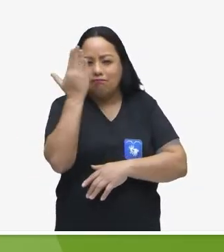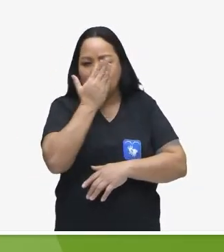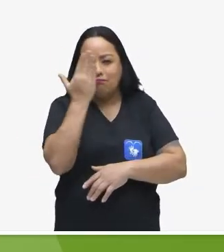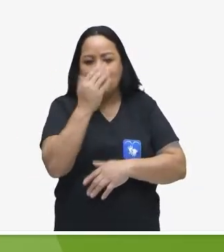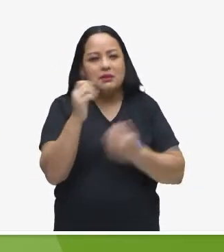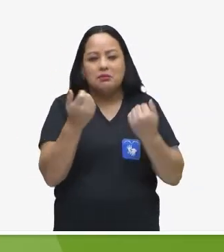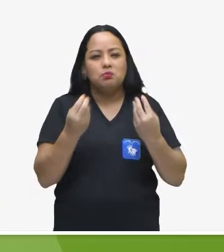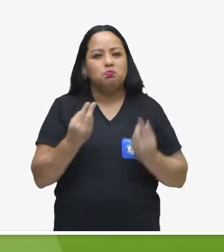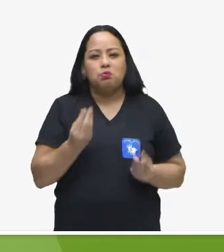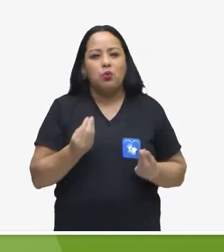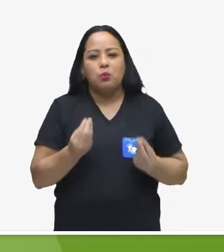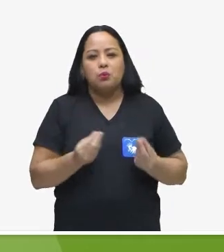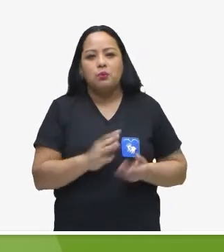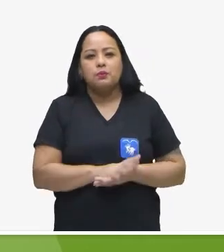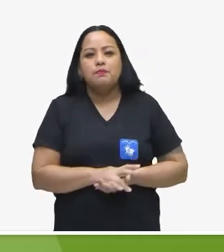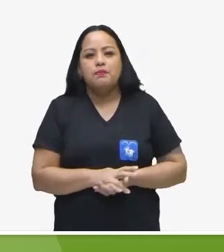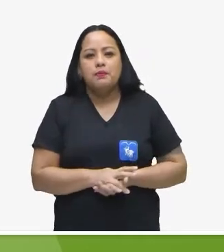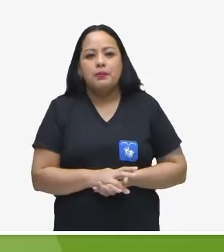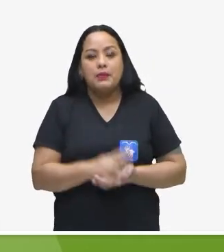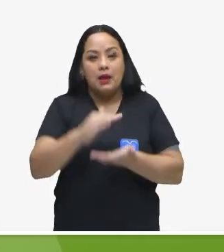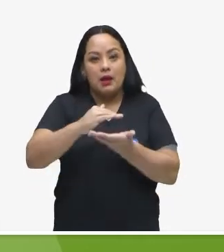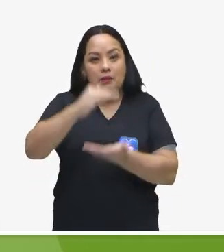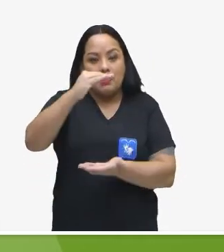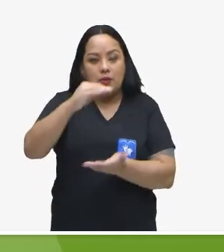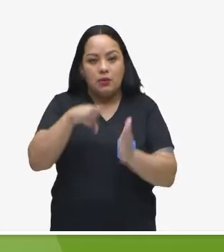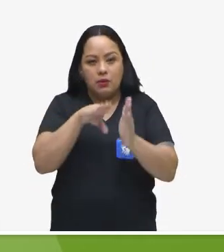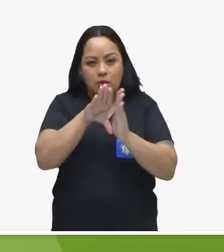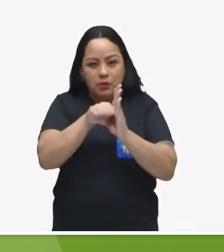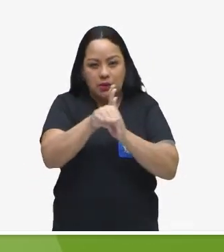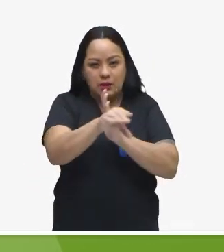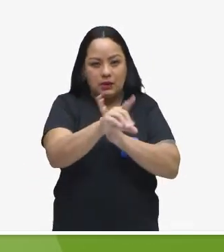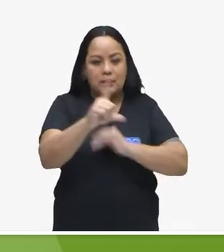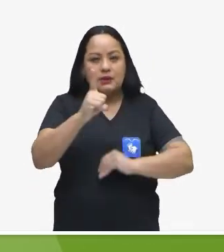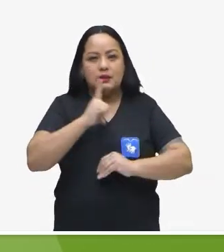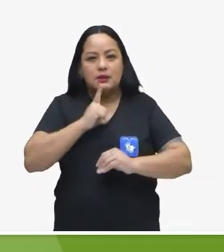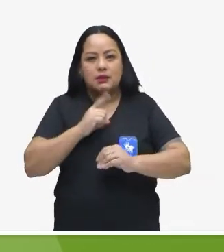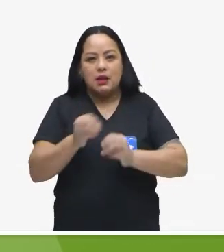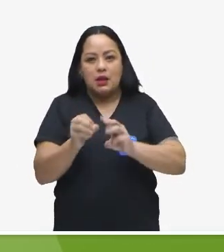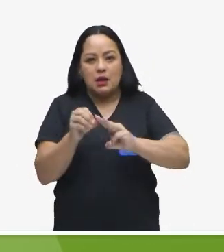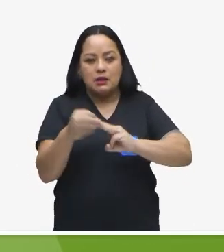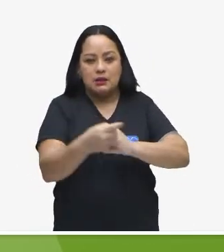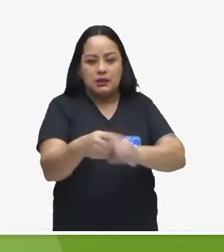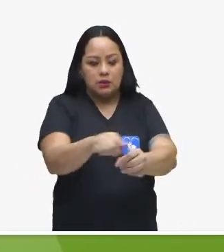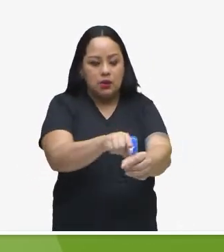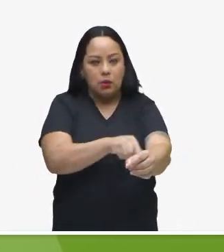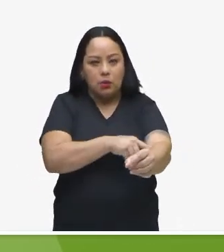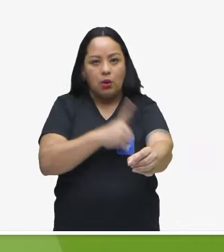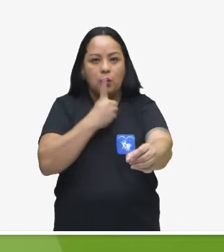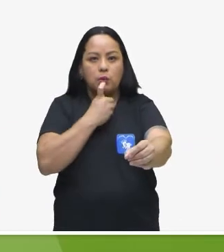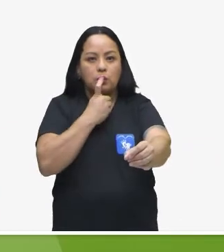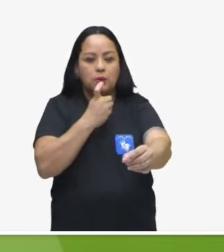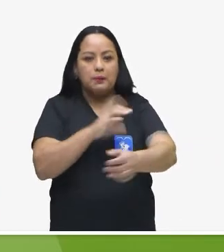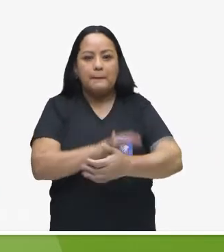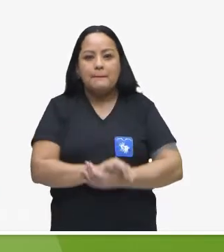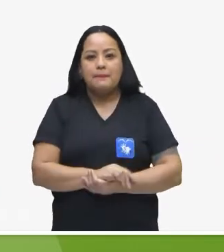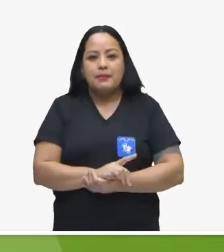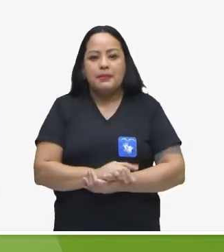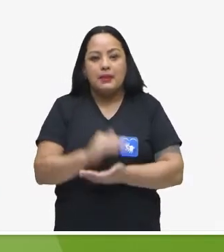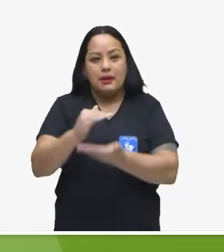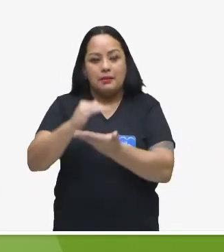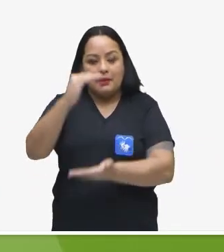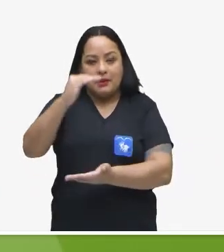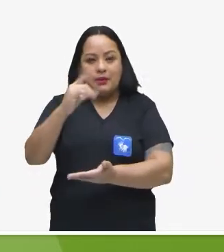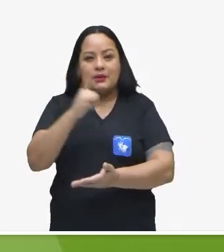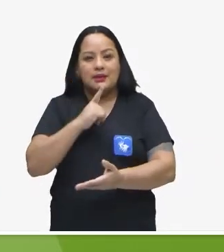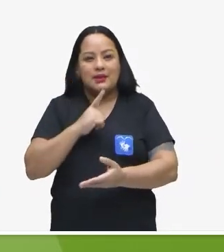nu. E aí, maior do que a bactéria, temos uma hemácia, que é a célula vermelha do sangue. Um pouco maior, nós temos